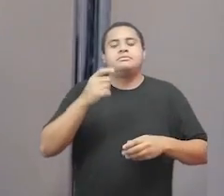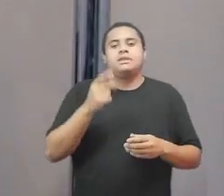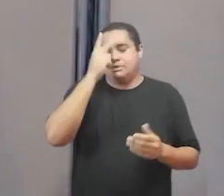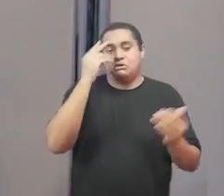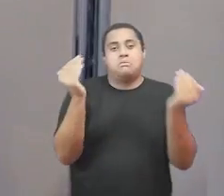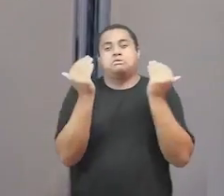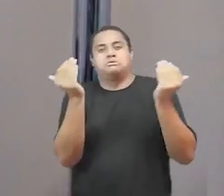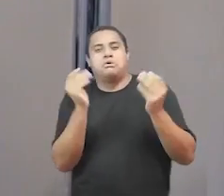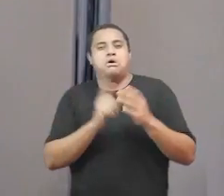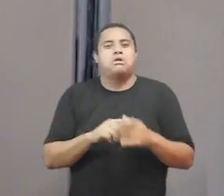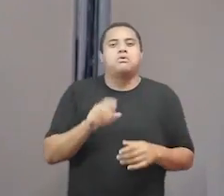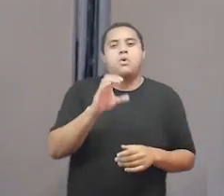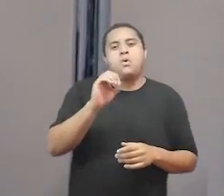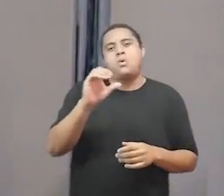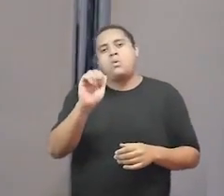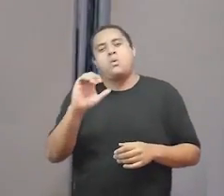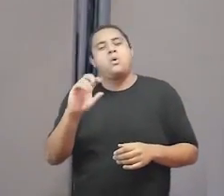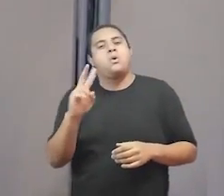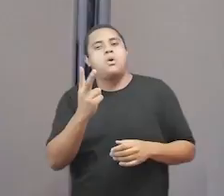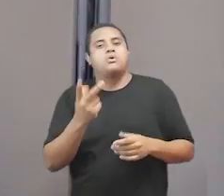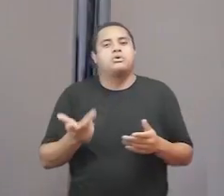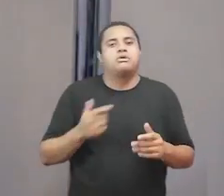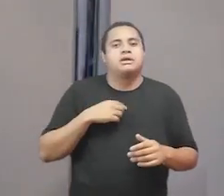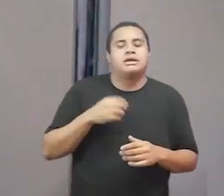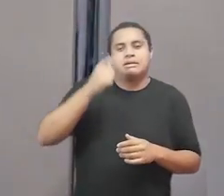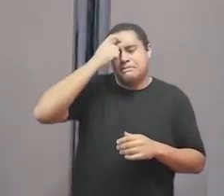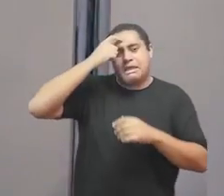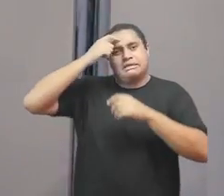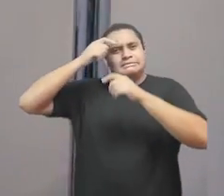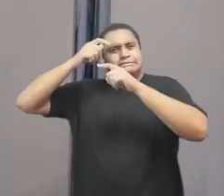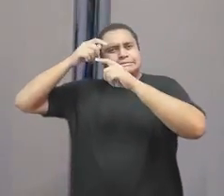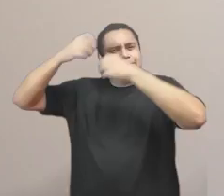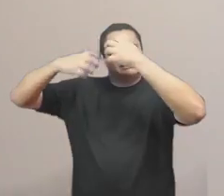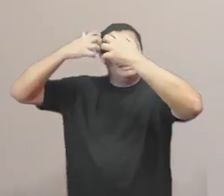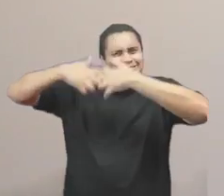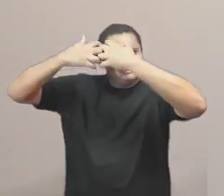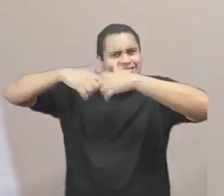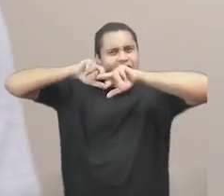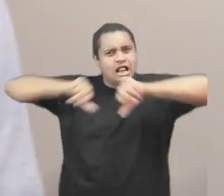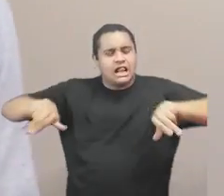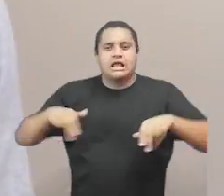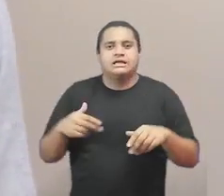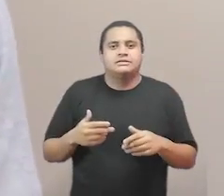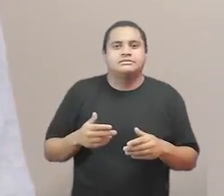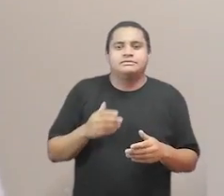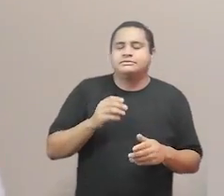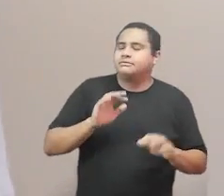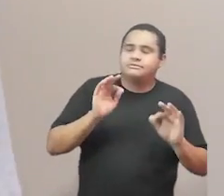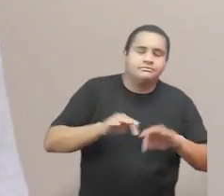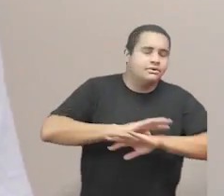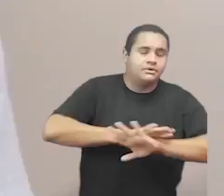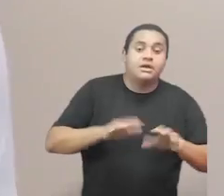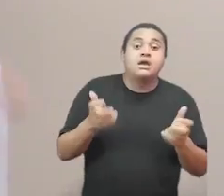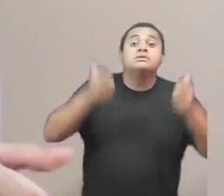preconceito com psicólogo, coach, ah não, alta performance, terapia, mindset, crenças, enfim. E eu quero te apresentar um